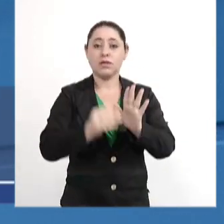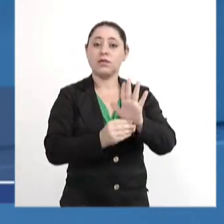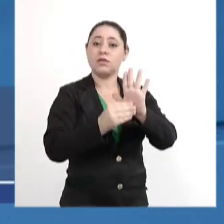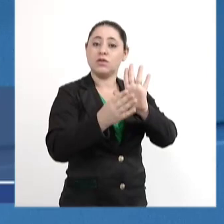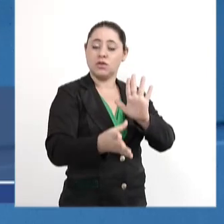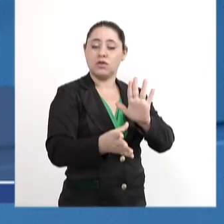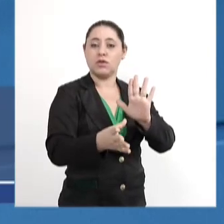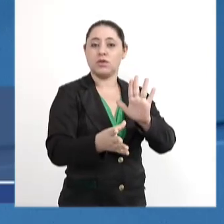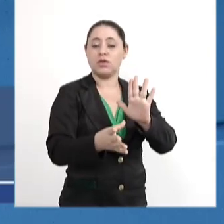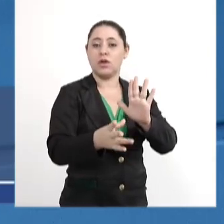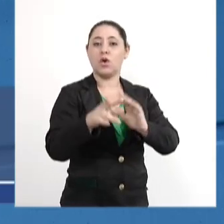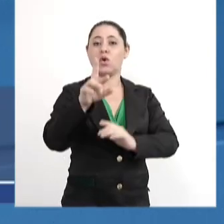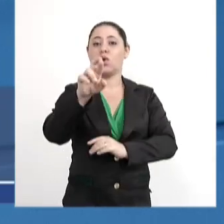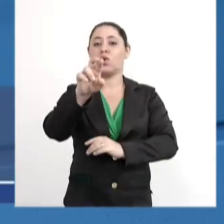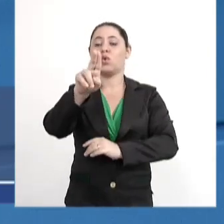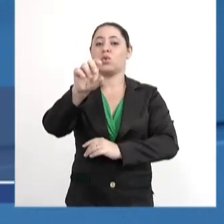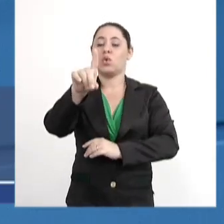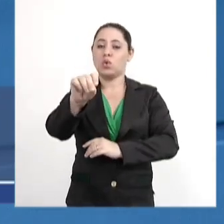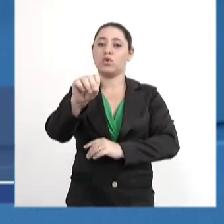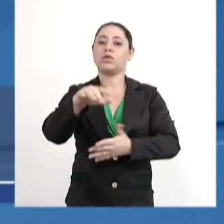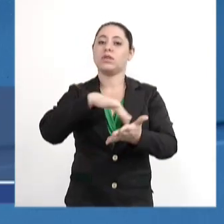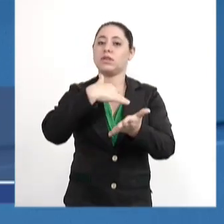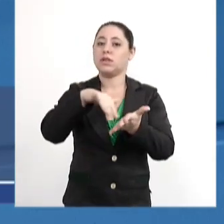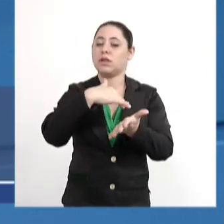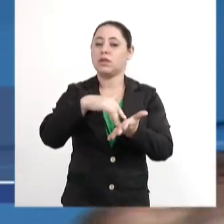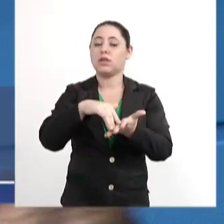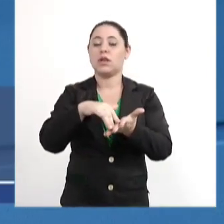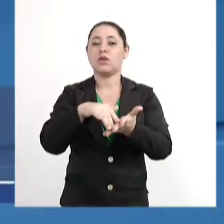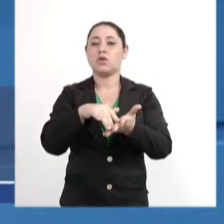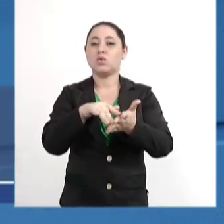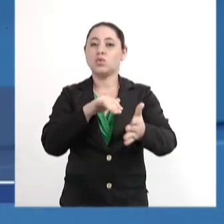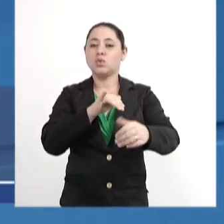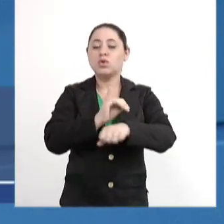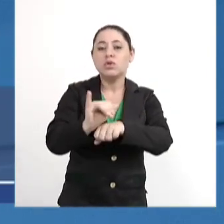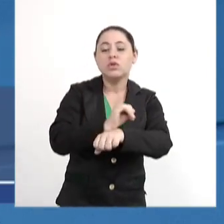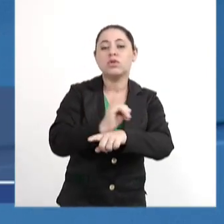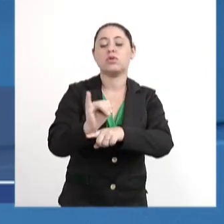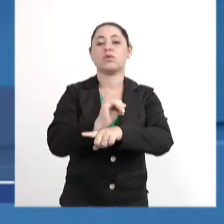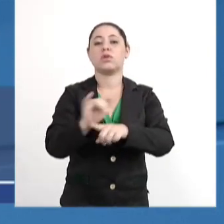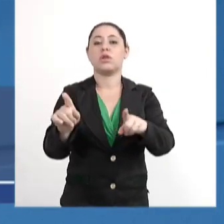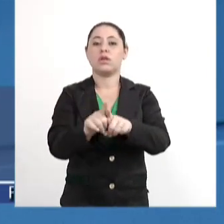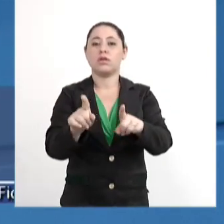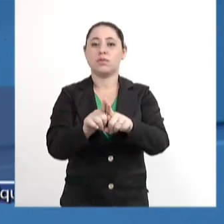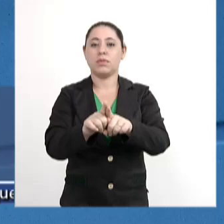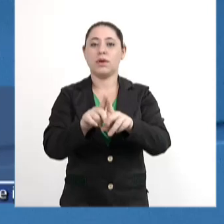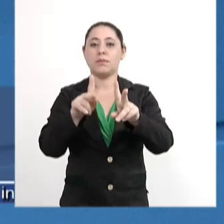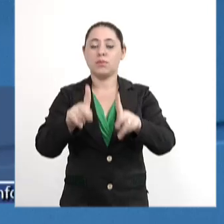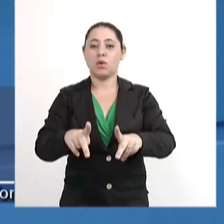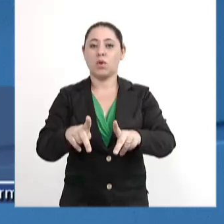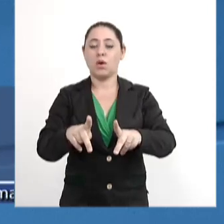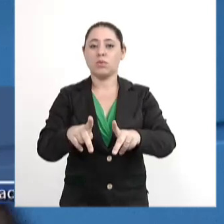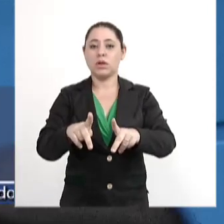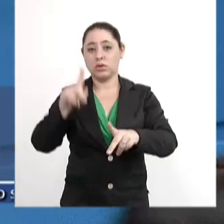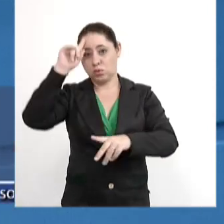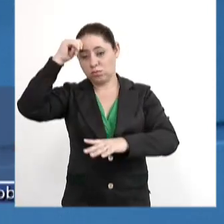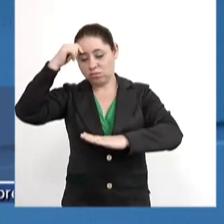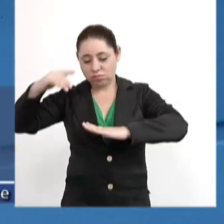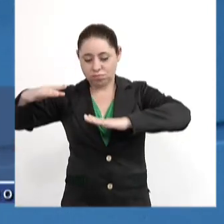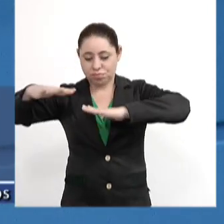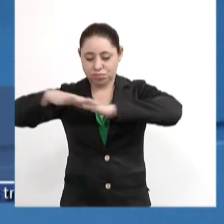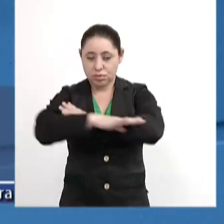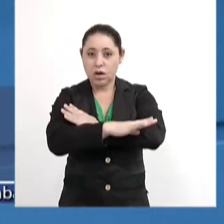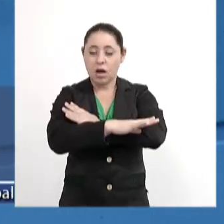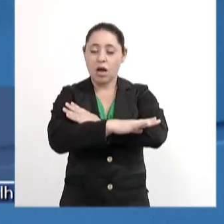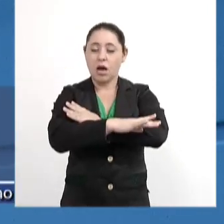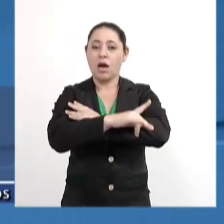Indicação ao ilustríssimo senhor Rudi Fiorese, secretário municipal de Infraestrutura e Serviço Público, solicitando patrulhamento e cascalhamento da